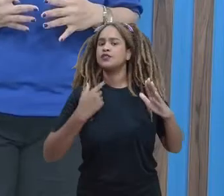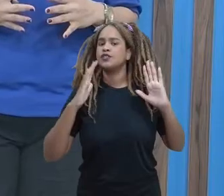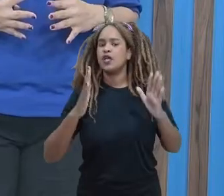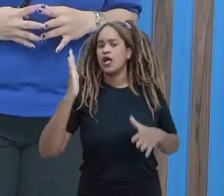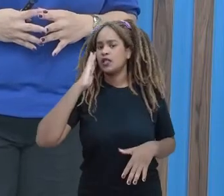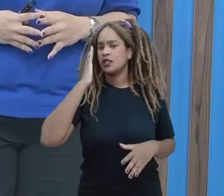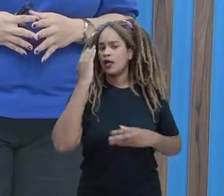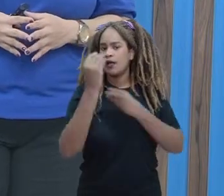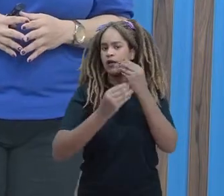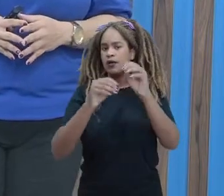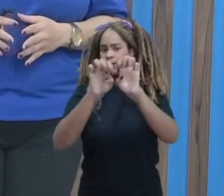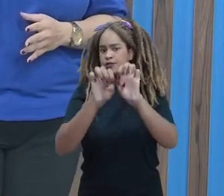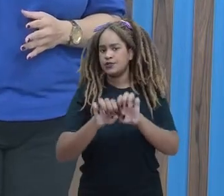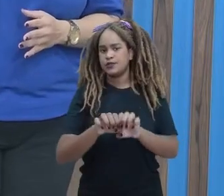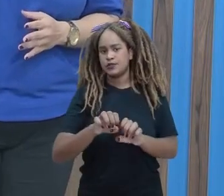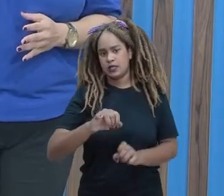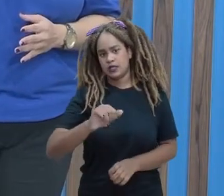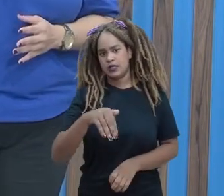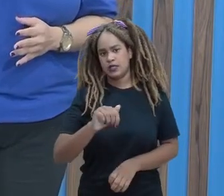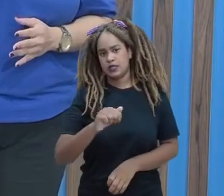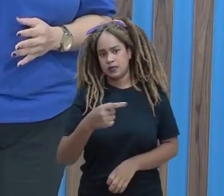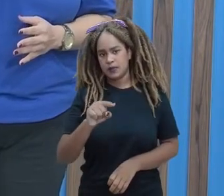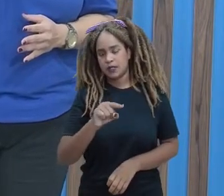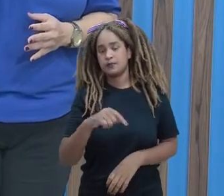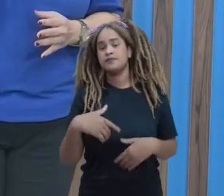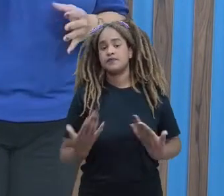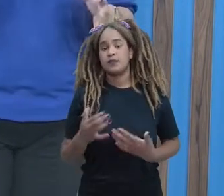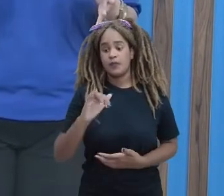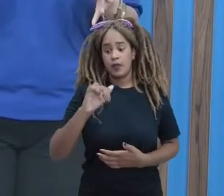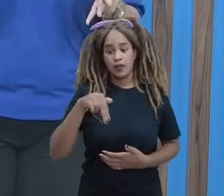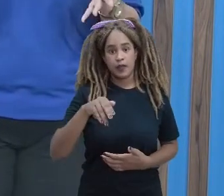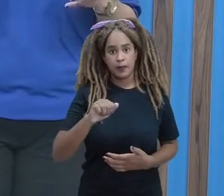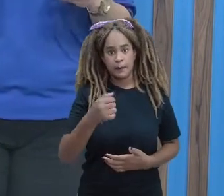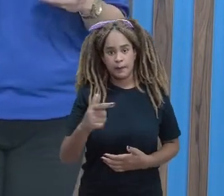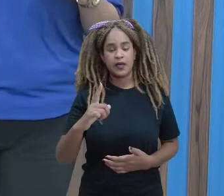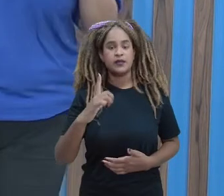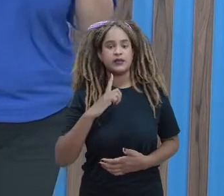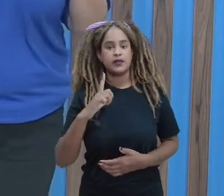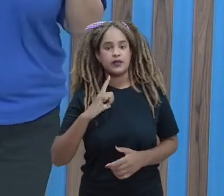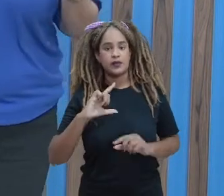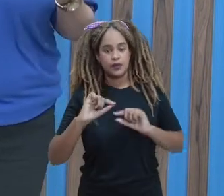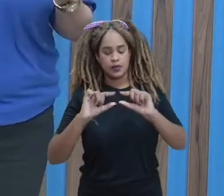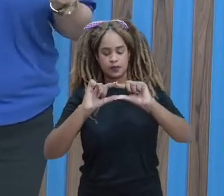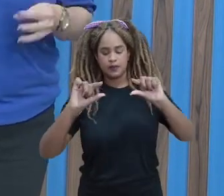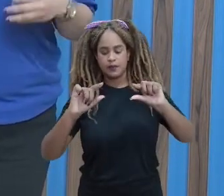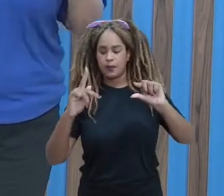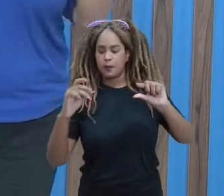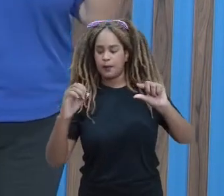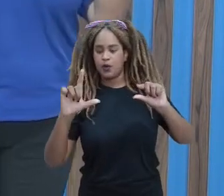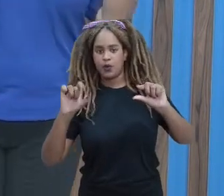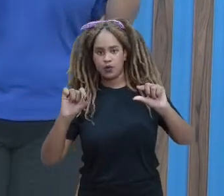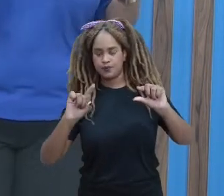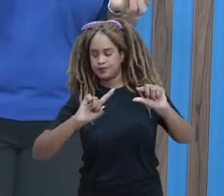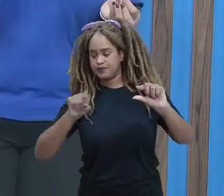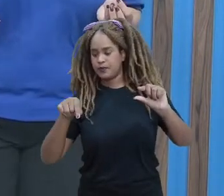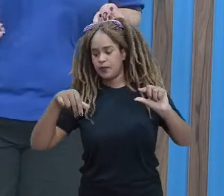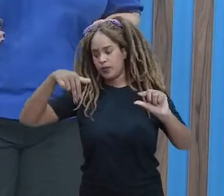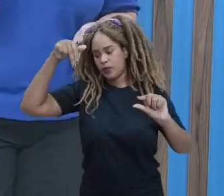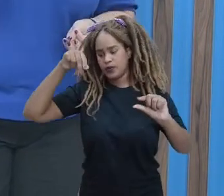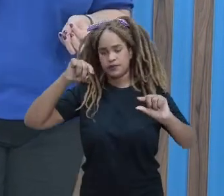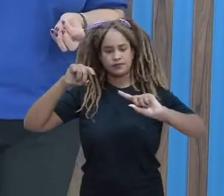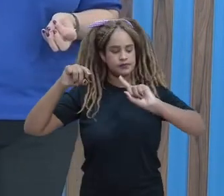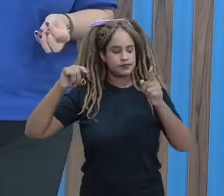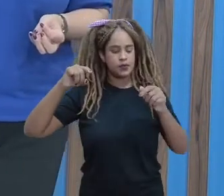a estrutura de um ímã, né? Então, o ímã, gente, eles apresentam polos. O polo norte de um